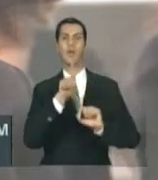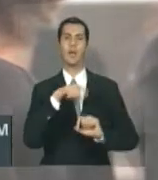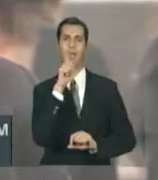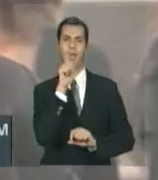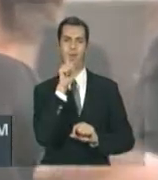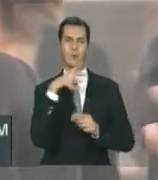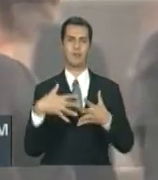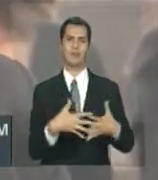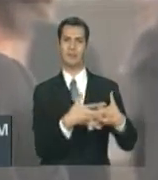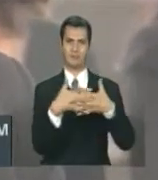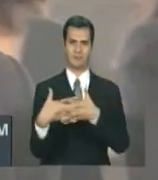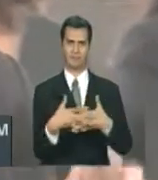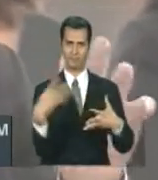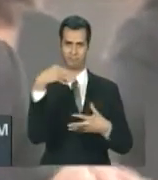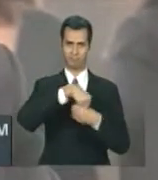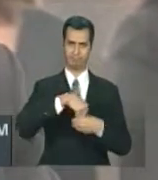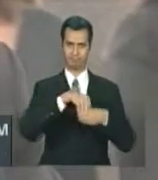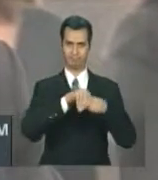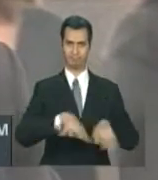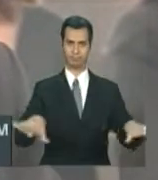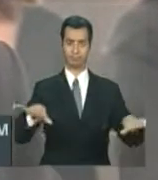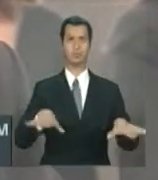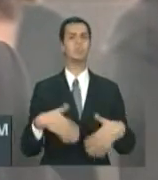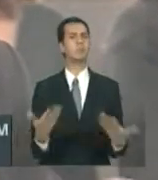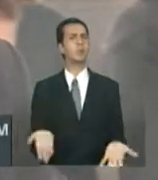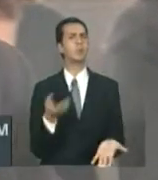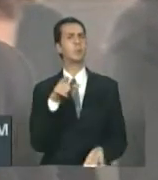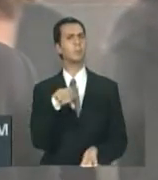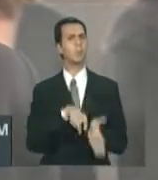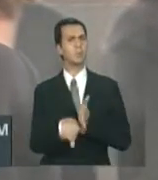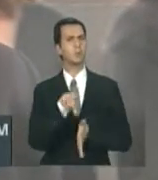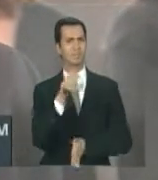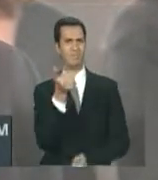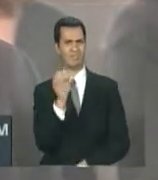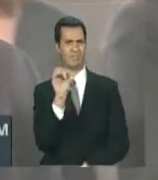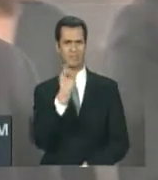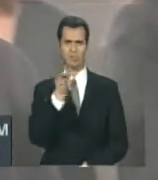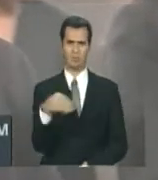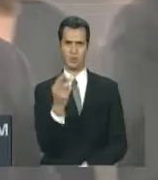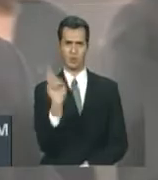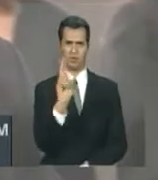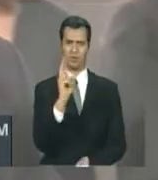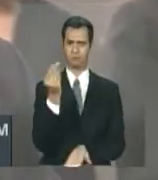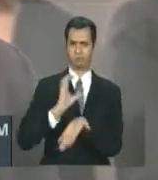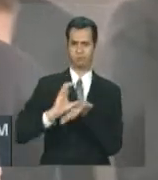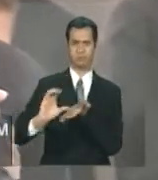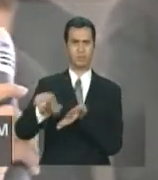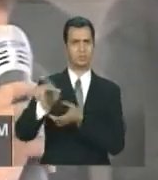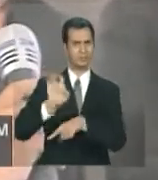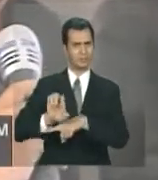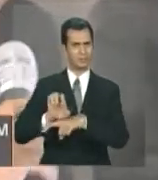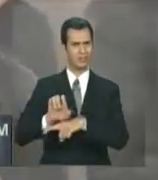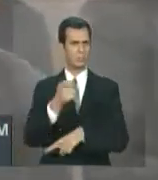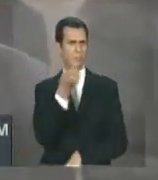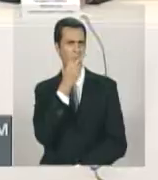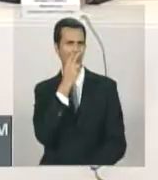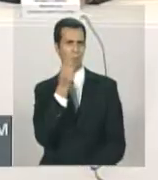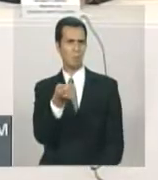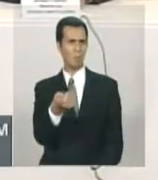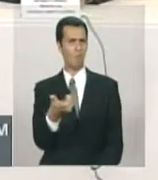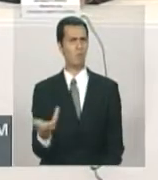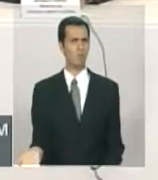isso sem contar todas as outras coisas. Tal. 10 milhões não é um valor muito baixo para cada estado resolver os problemas da seca?